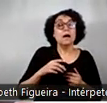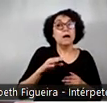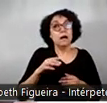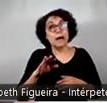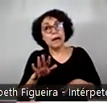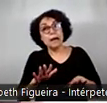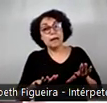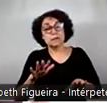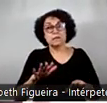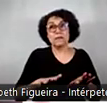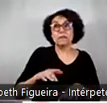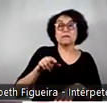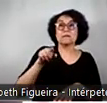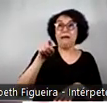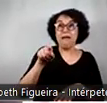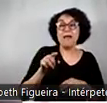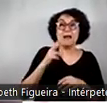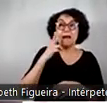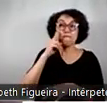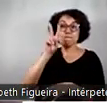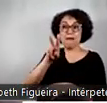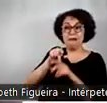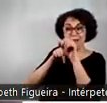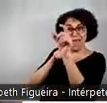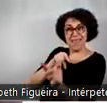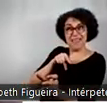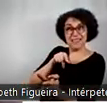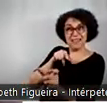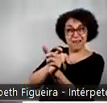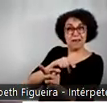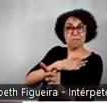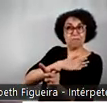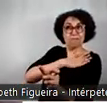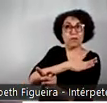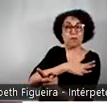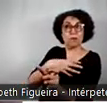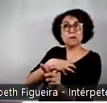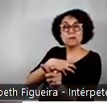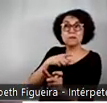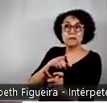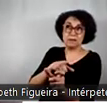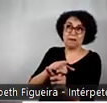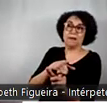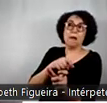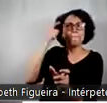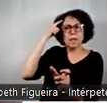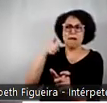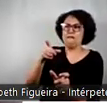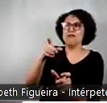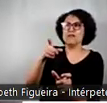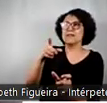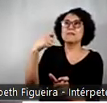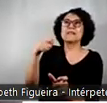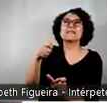esse estigma, né, que se traz, né, que sempre que a pessoa refugiada, ela teve que abandonar, né, seu país de origem, né,